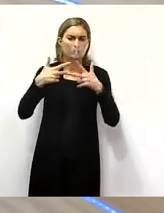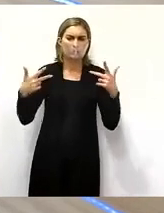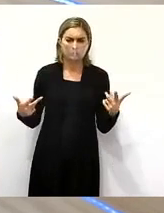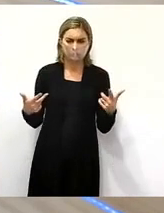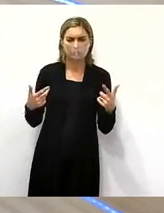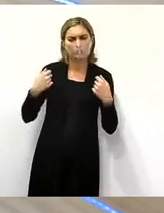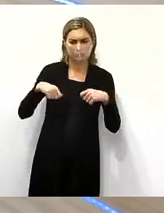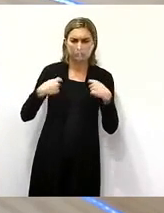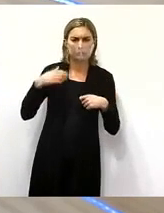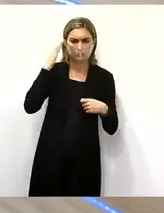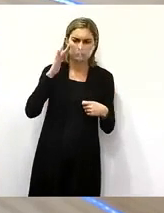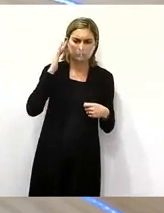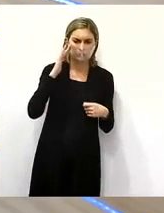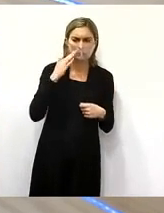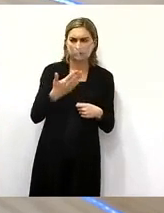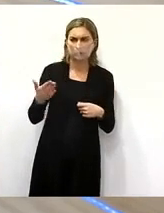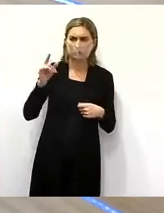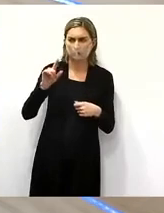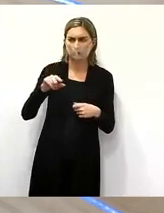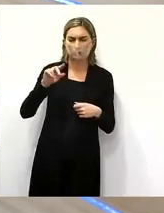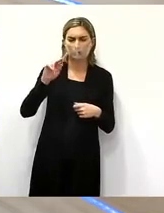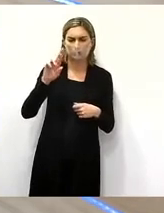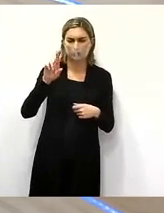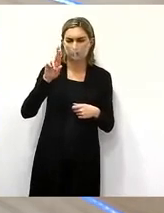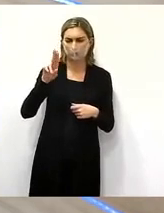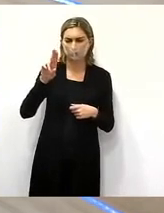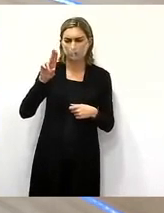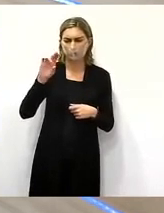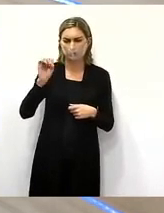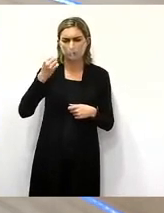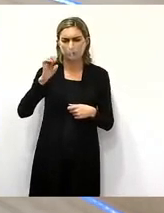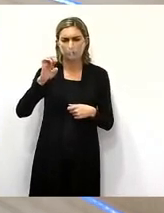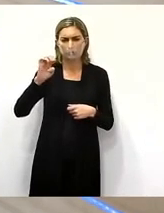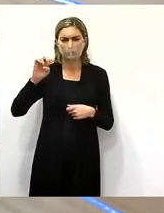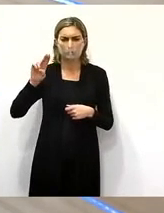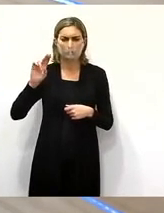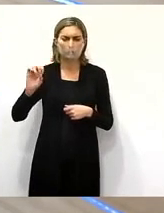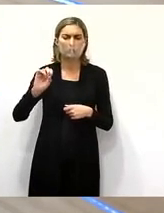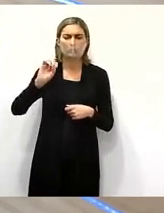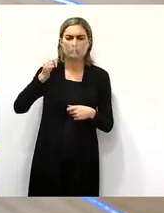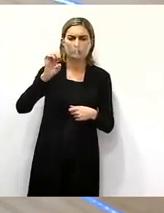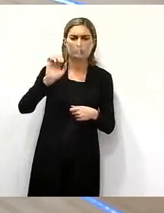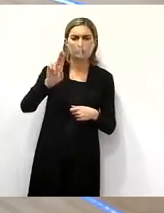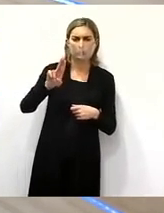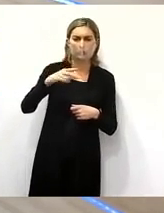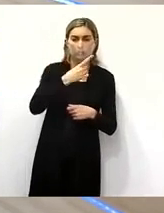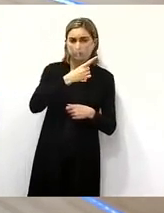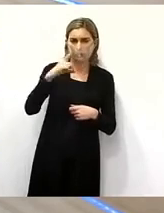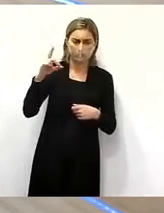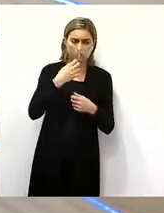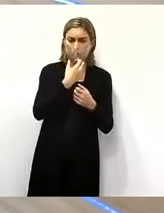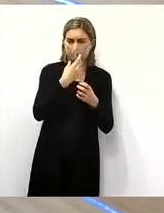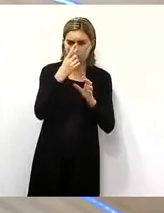que a gente precisa entender é que Rousseau é defensor da democracia, né?